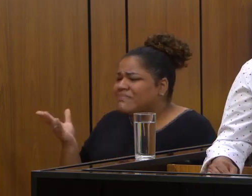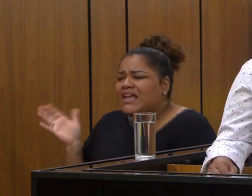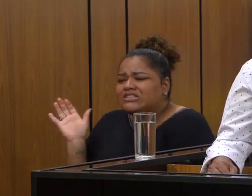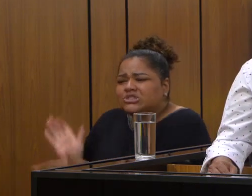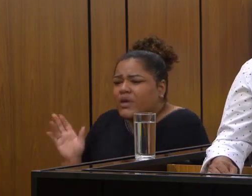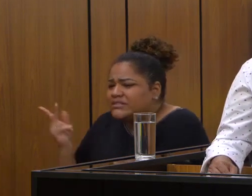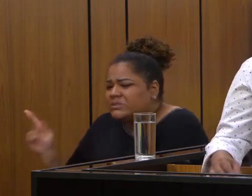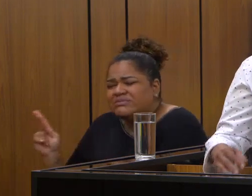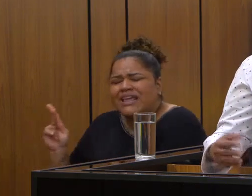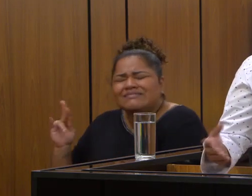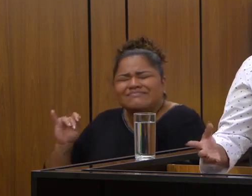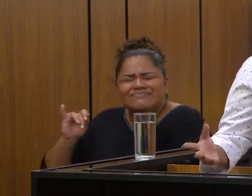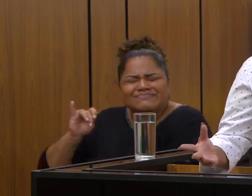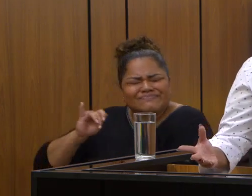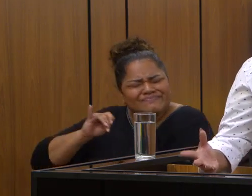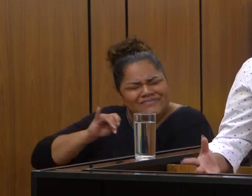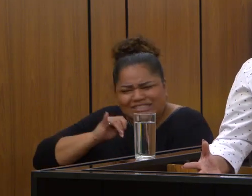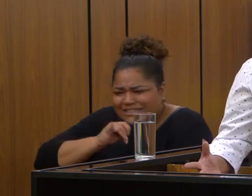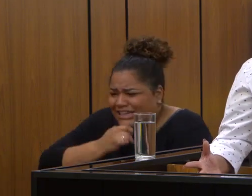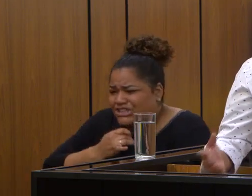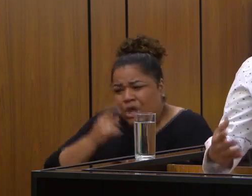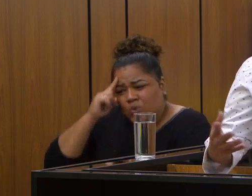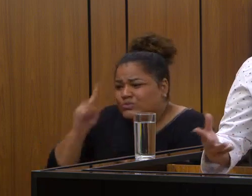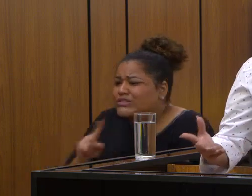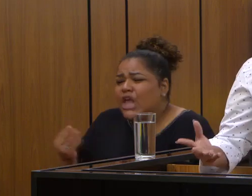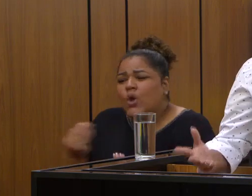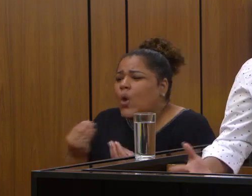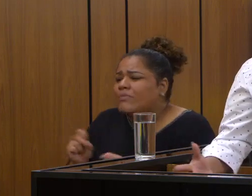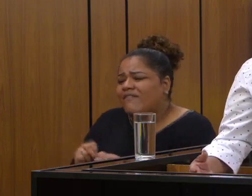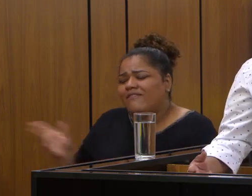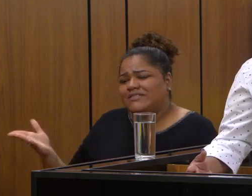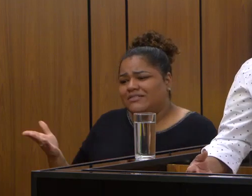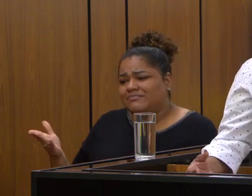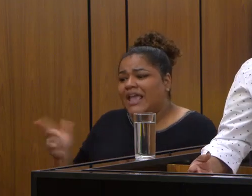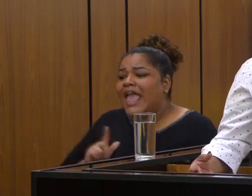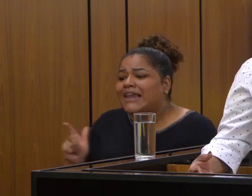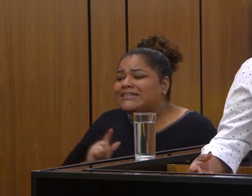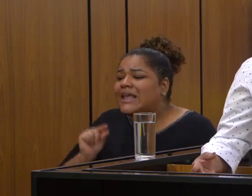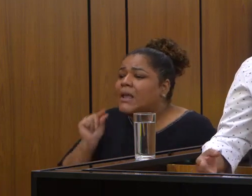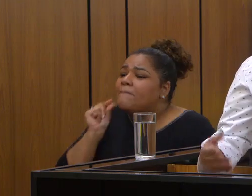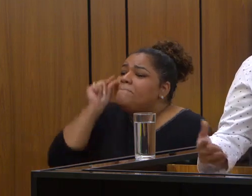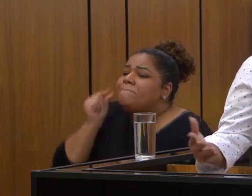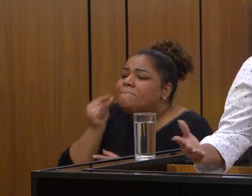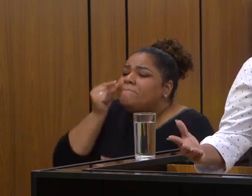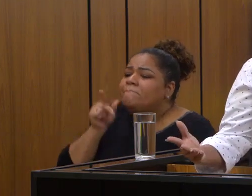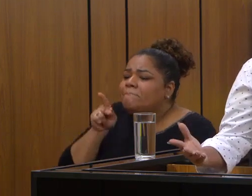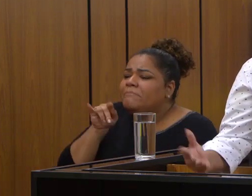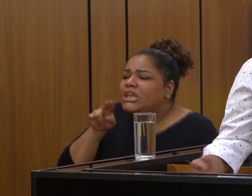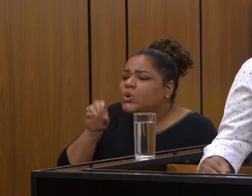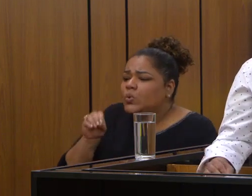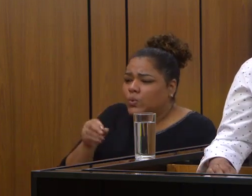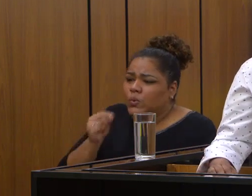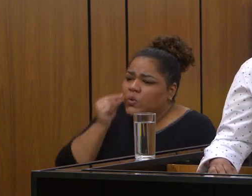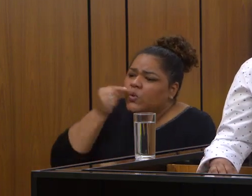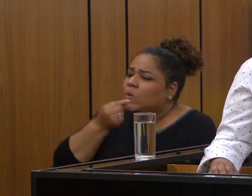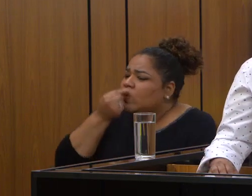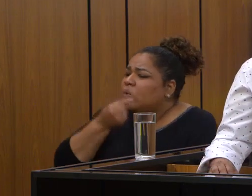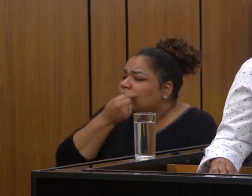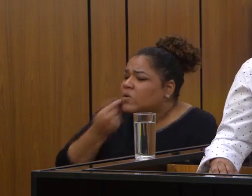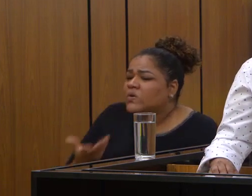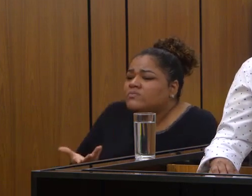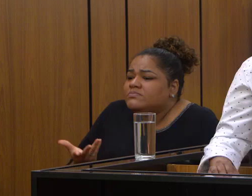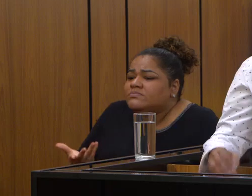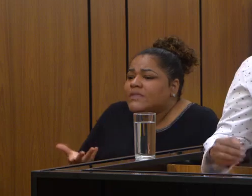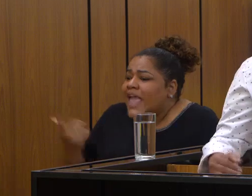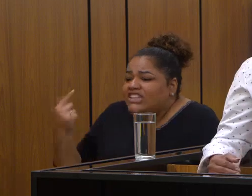triste eu não sei como ela vai fazer ela tá consumindo na boca ela não tem como recorrer ao dentista